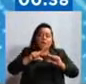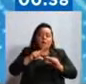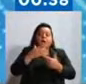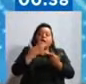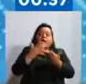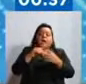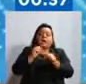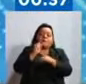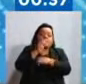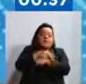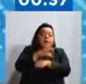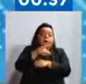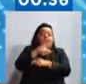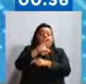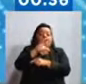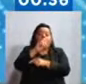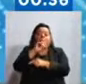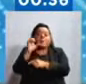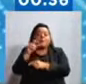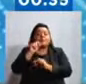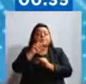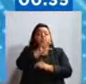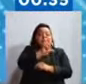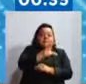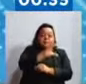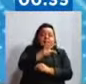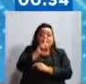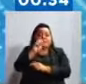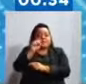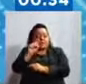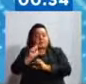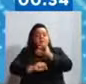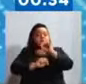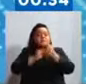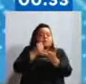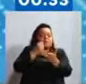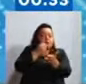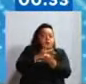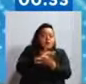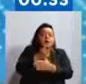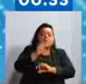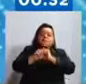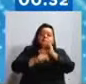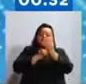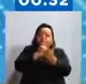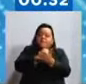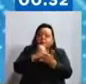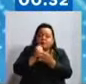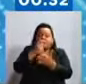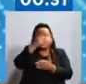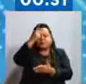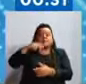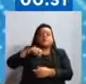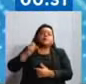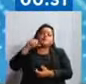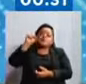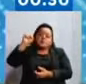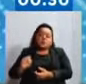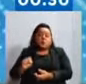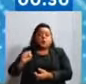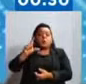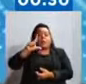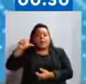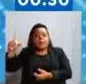vou contratar pessoas para nós instalarmos as creches na zona sul, na zona leste, na zona